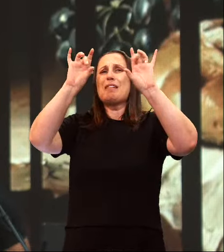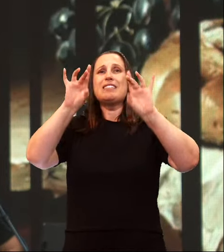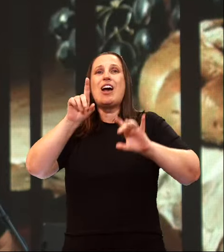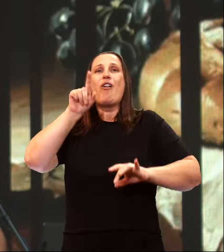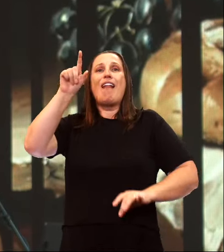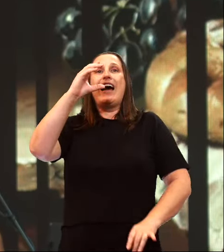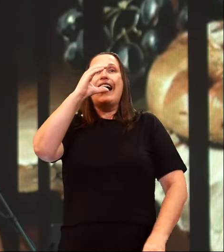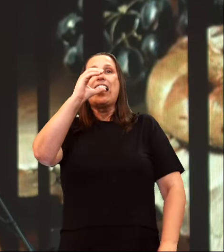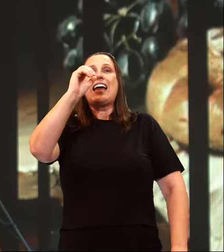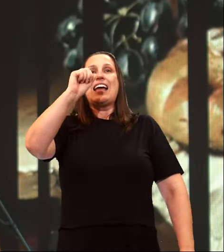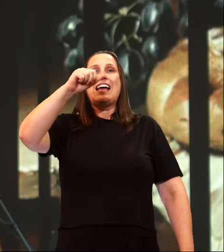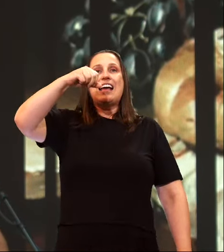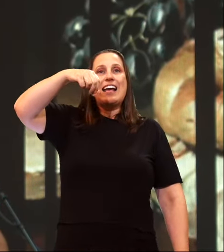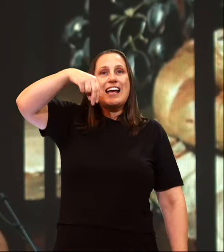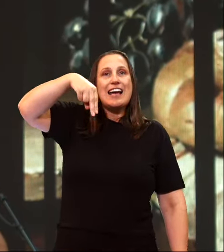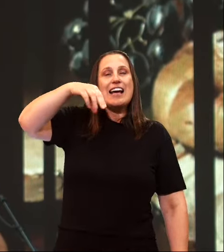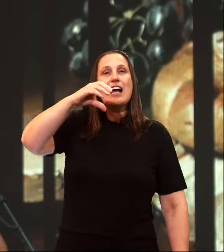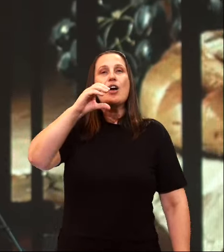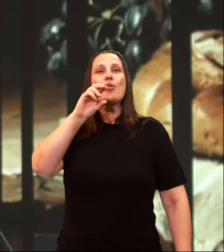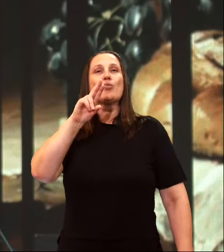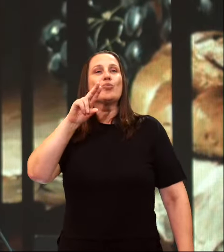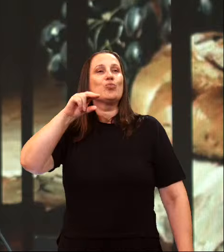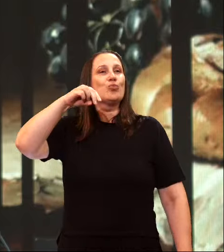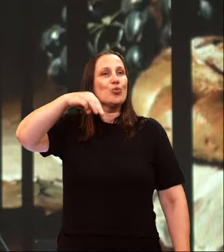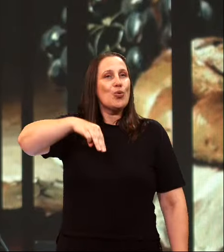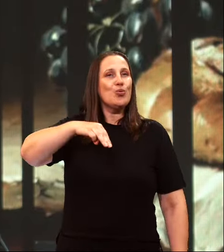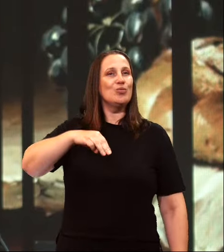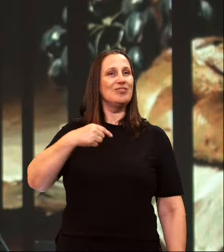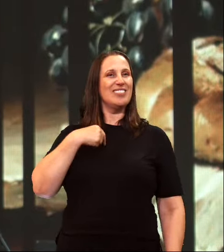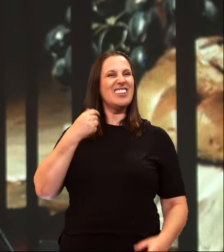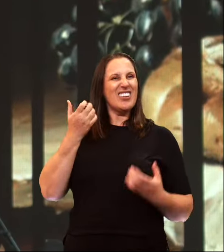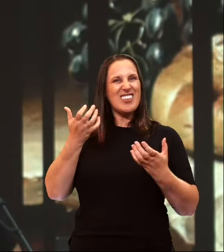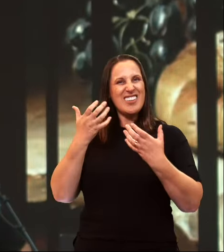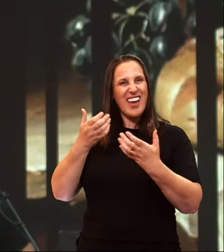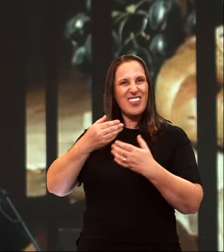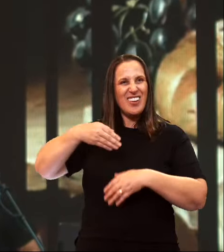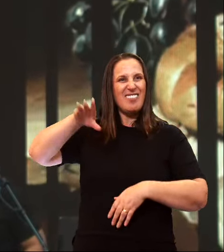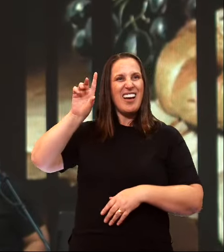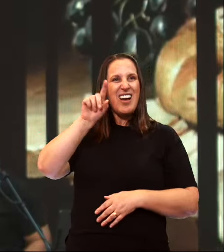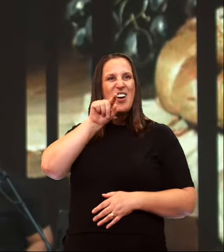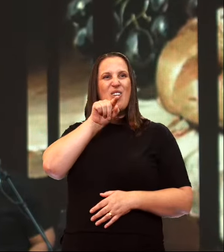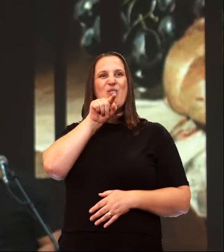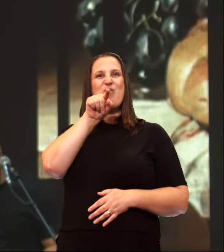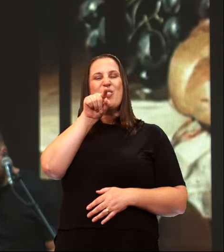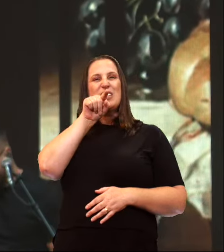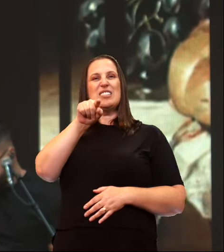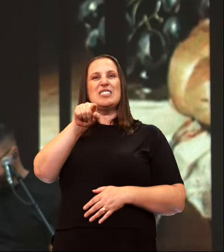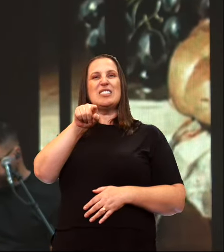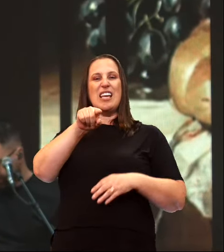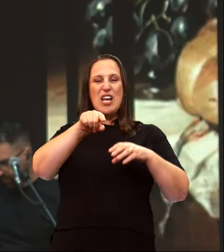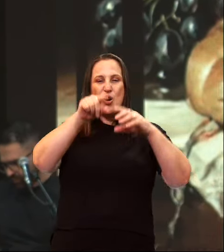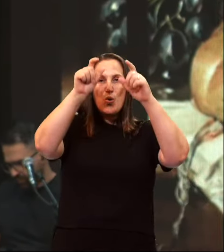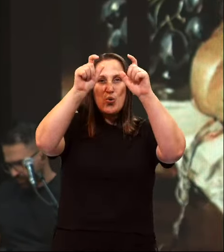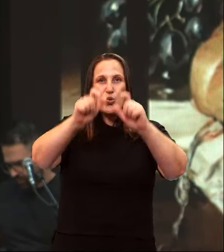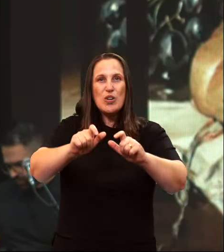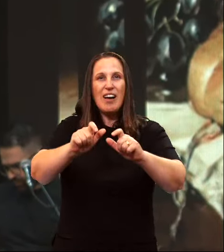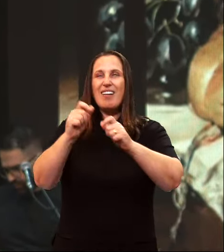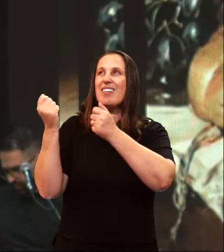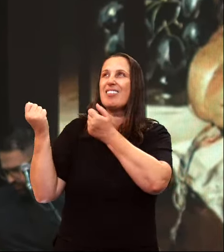Cancún. Ei, eu quero levar você a uma terra que mana leite e